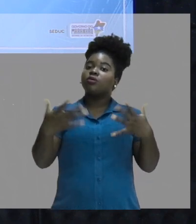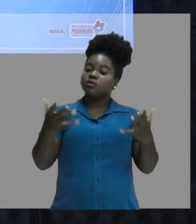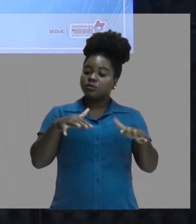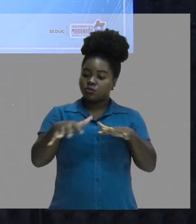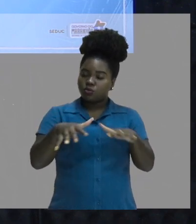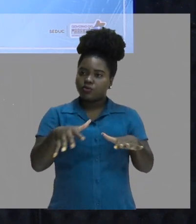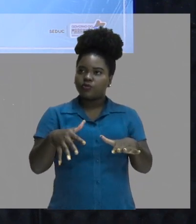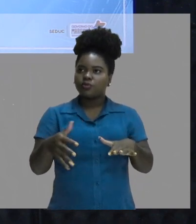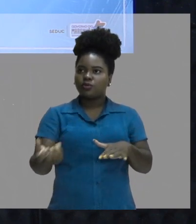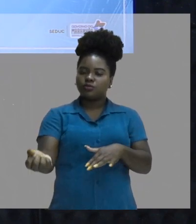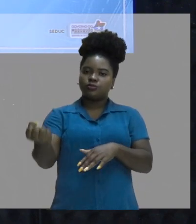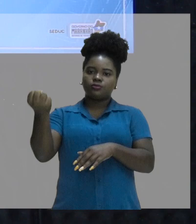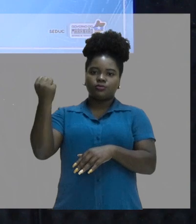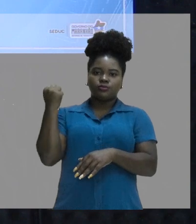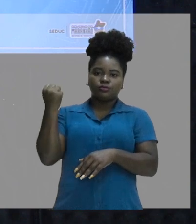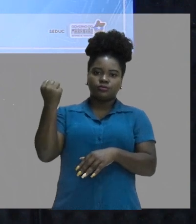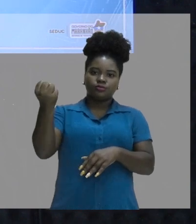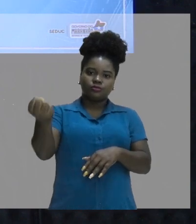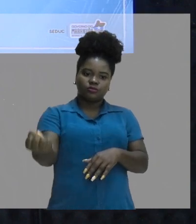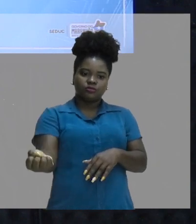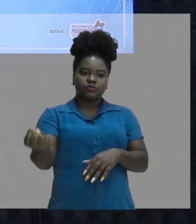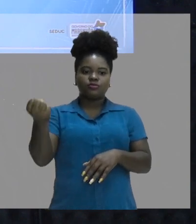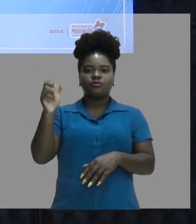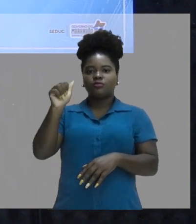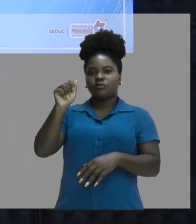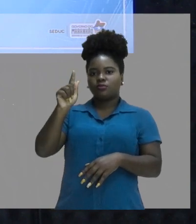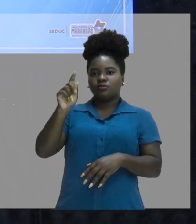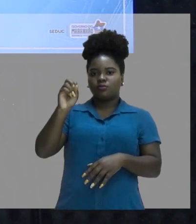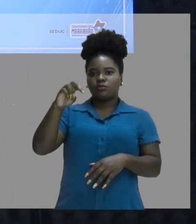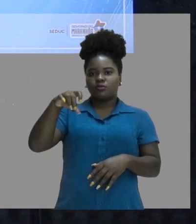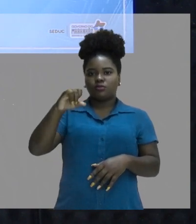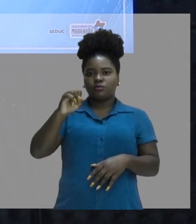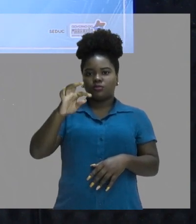movimentos, agonista e antagonista.